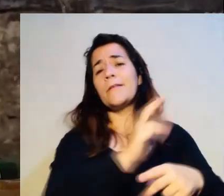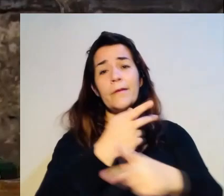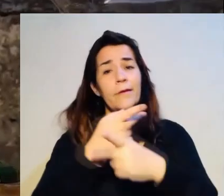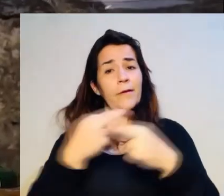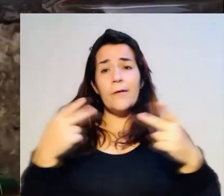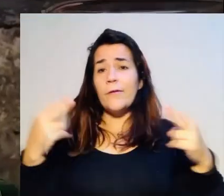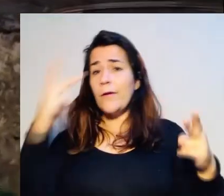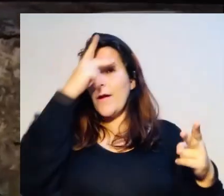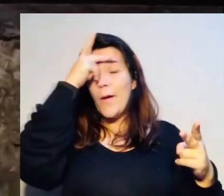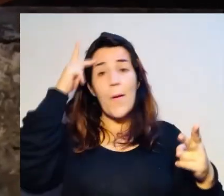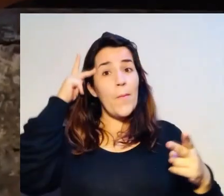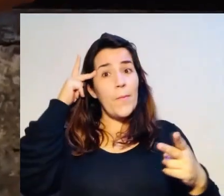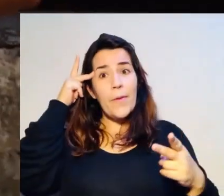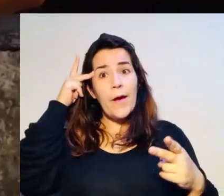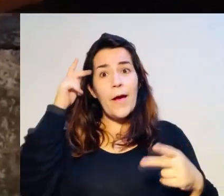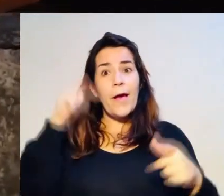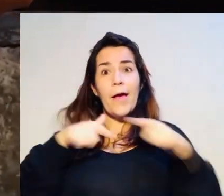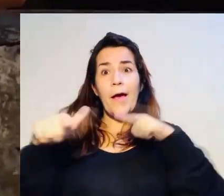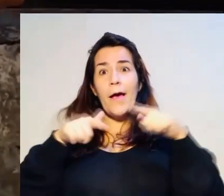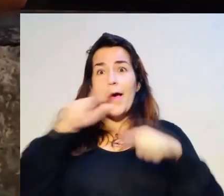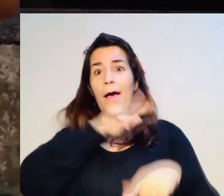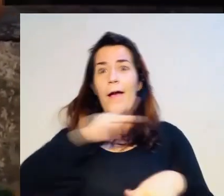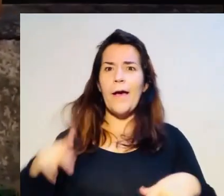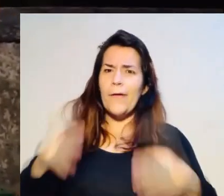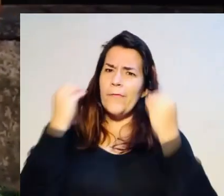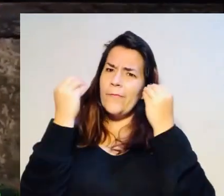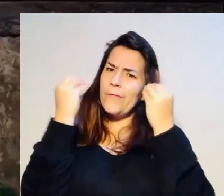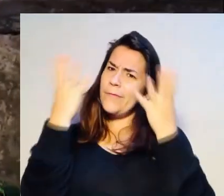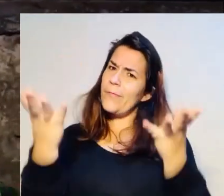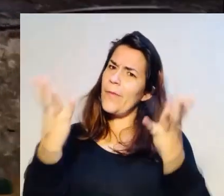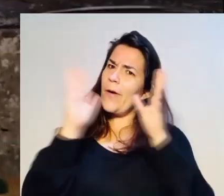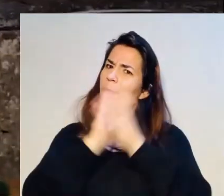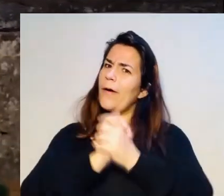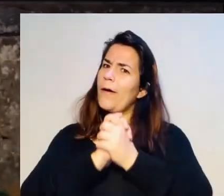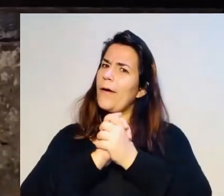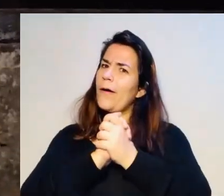que qualquer órgão público. Vê se pode.